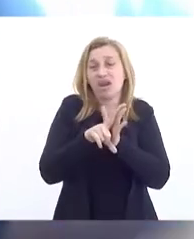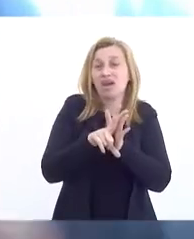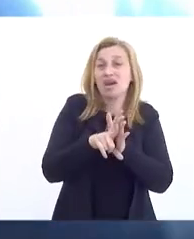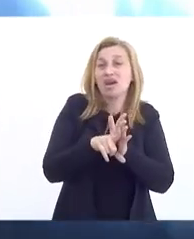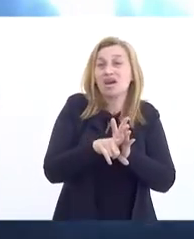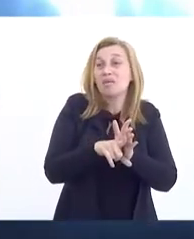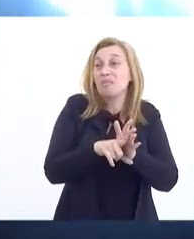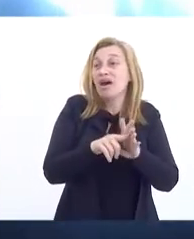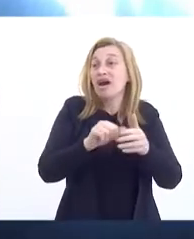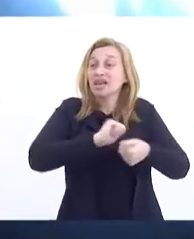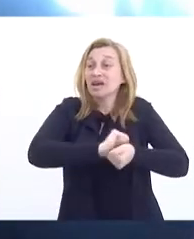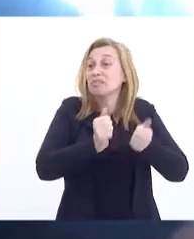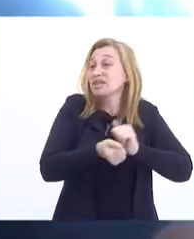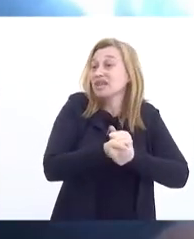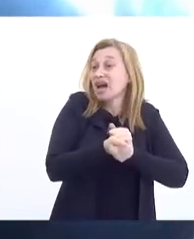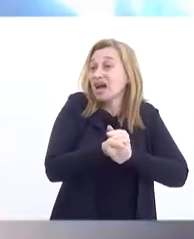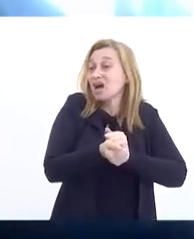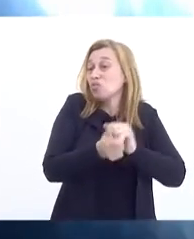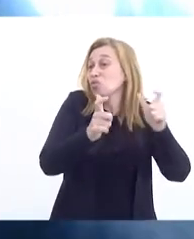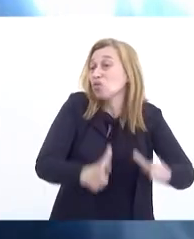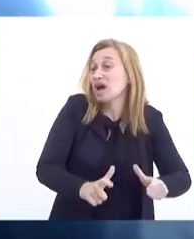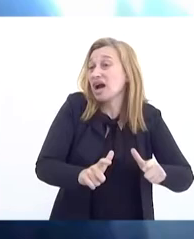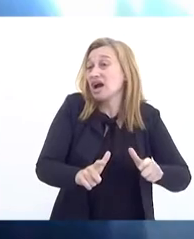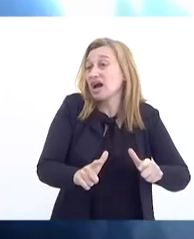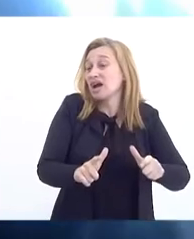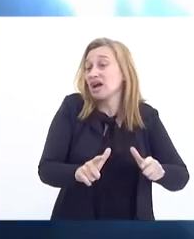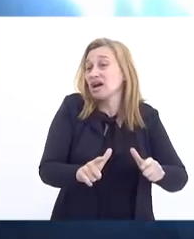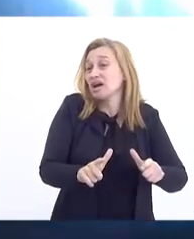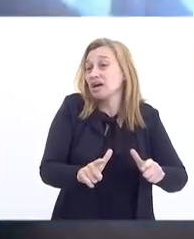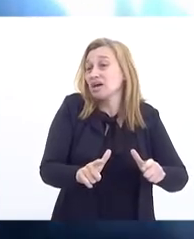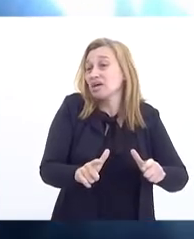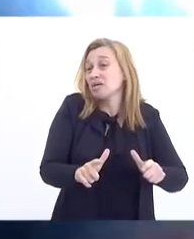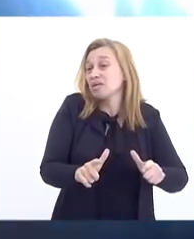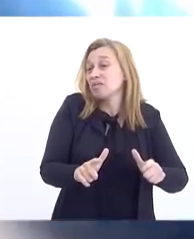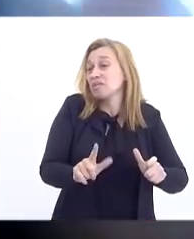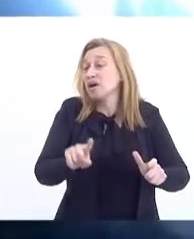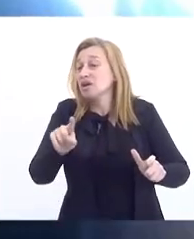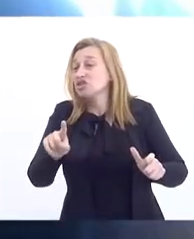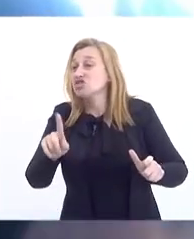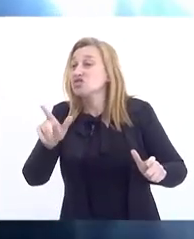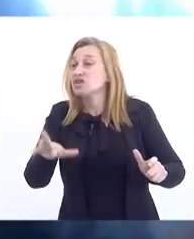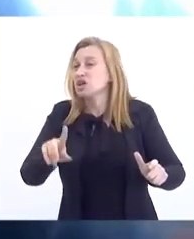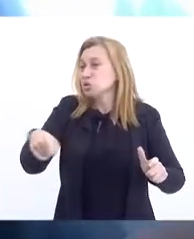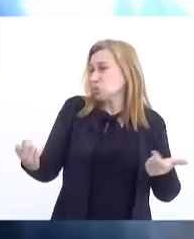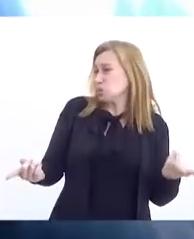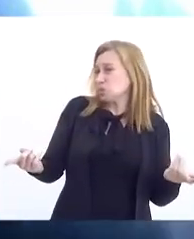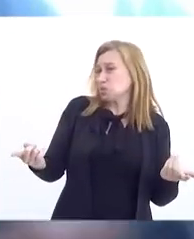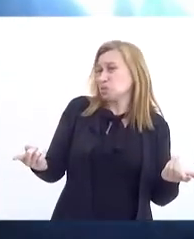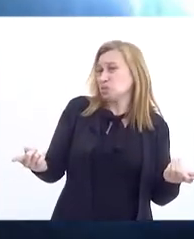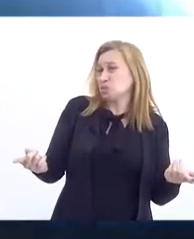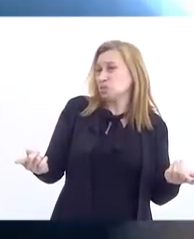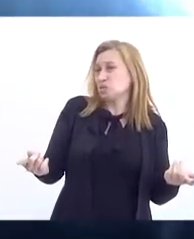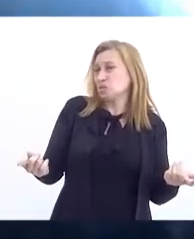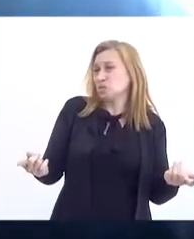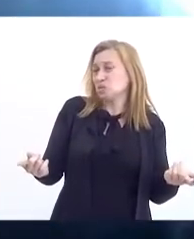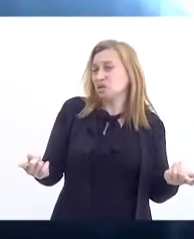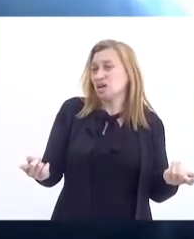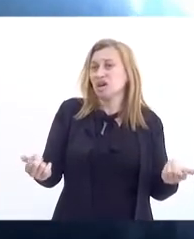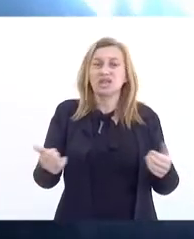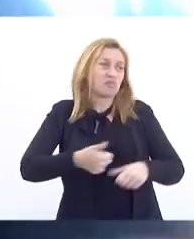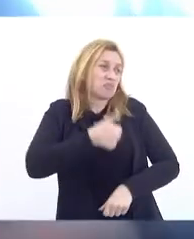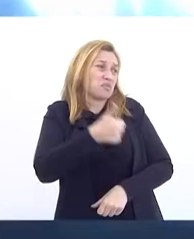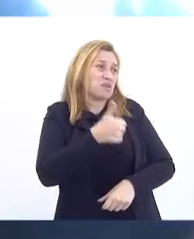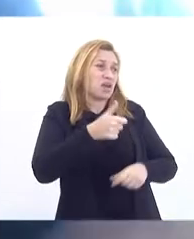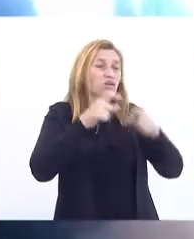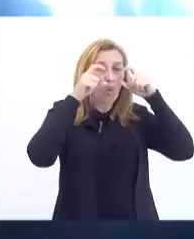dizendo que a loja de óculos, eu não sei o quê, tem que botar primeiro os